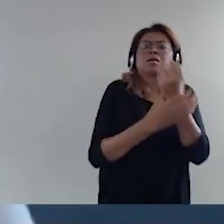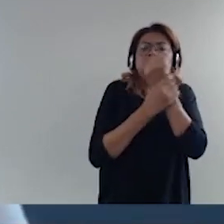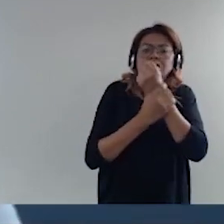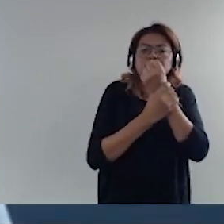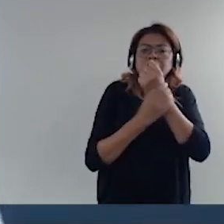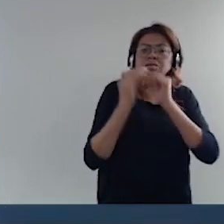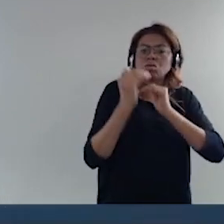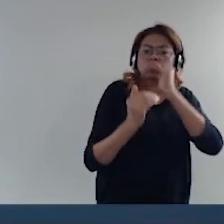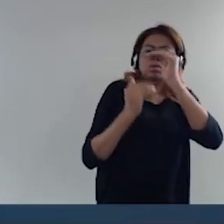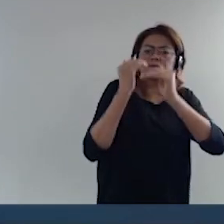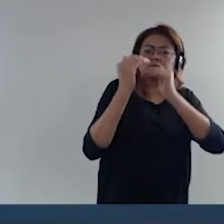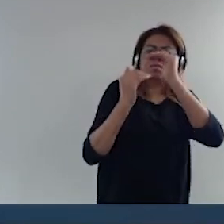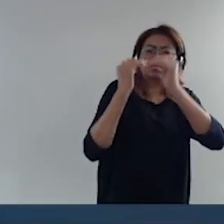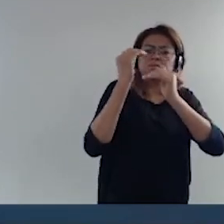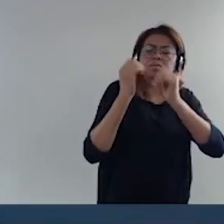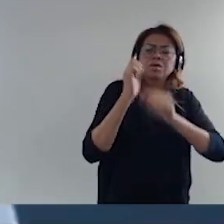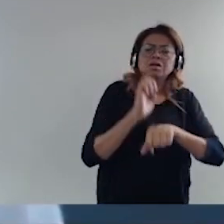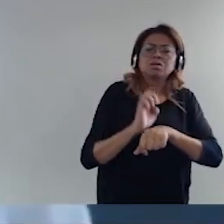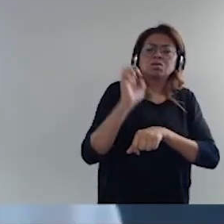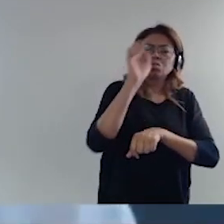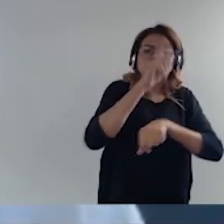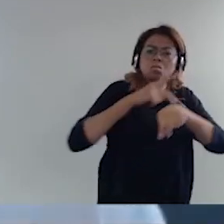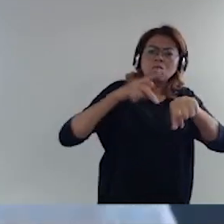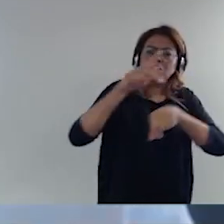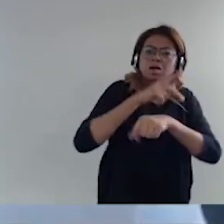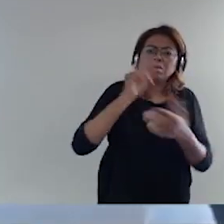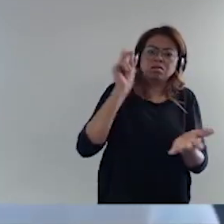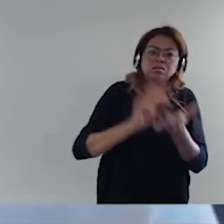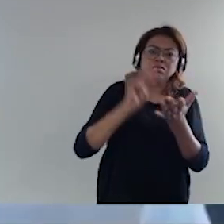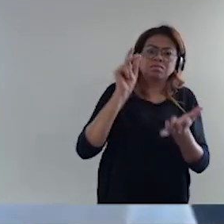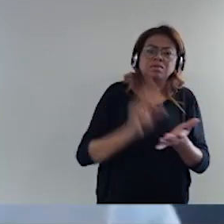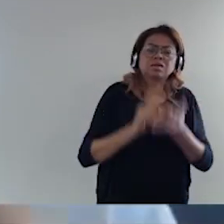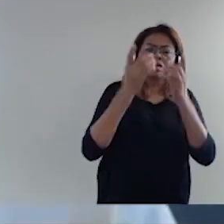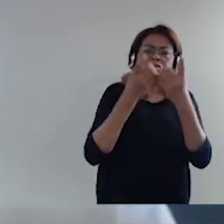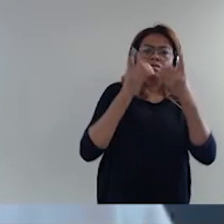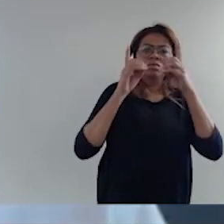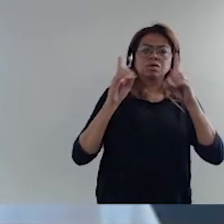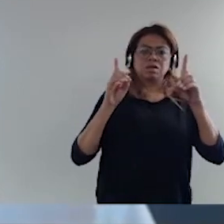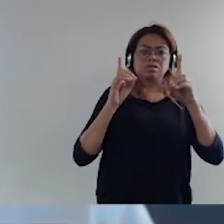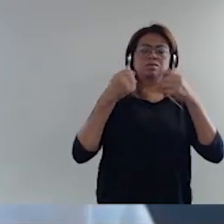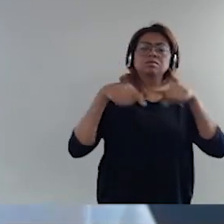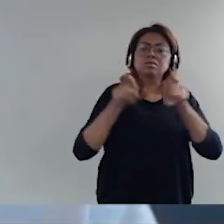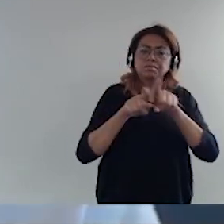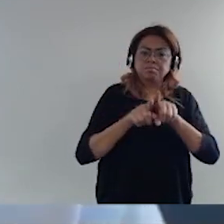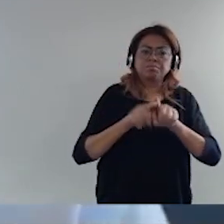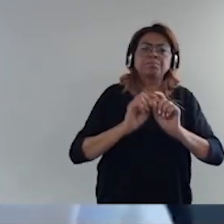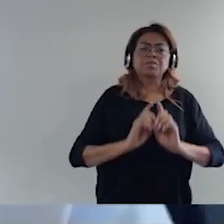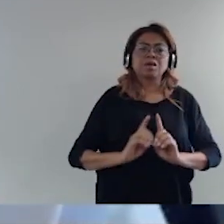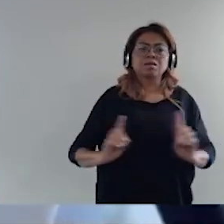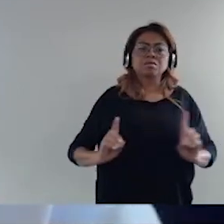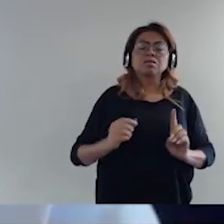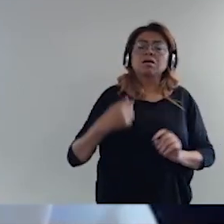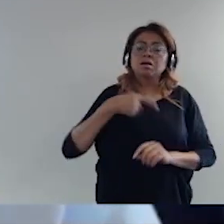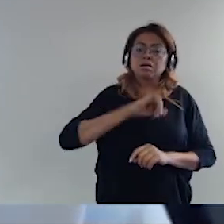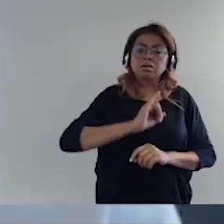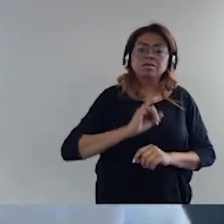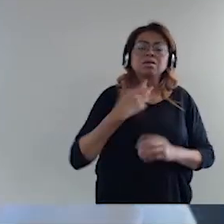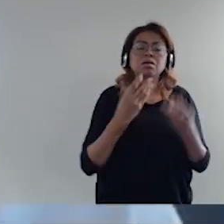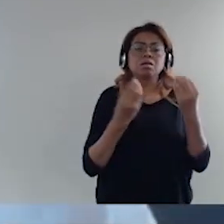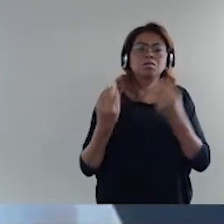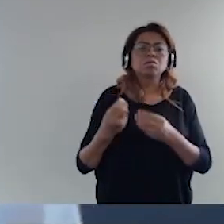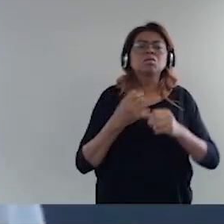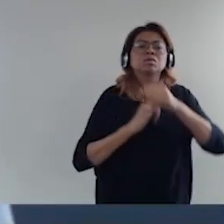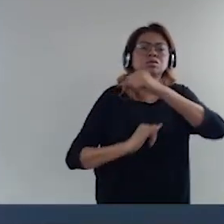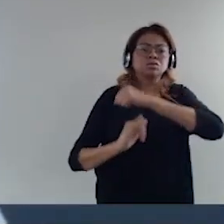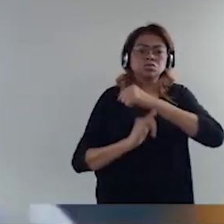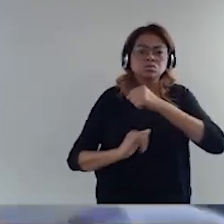república verdadeiramente democrática, não é? E é nesse compasso que diversas instituições são forjadas.